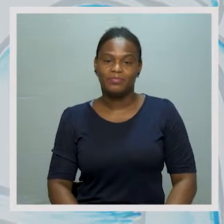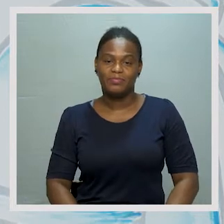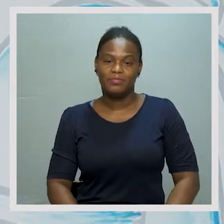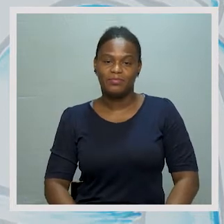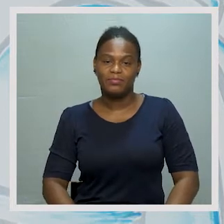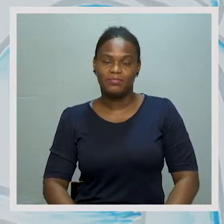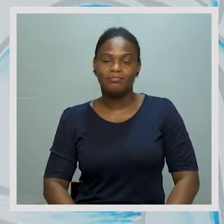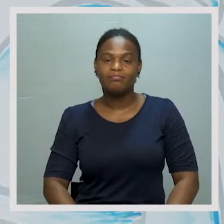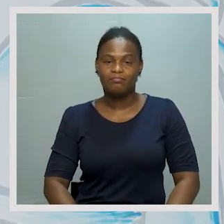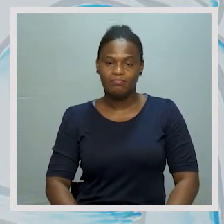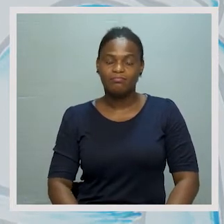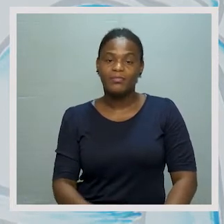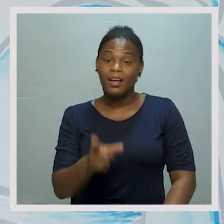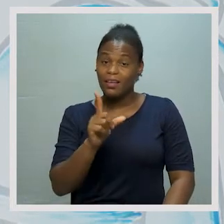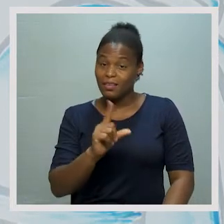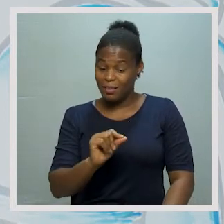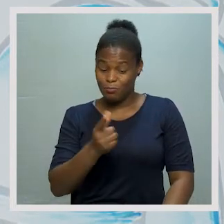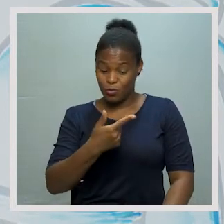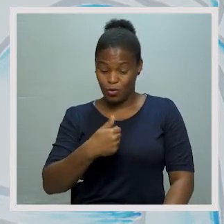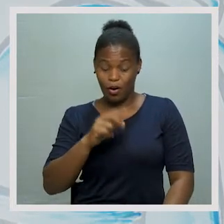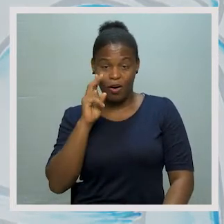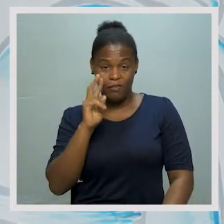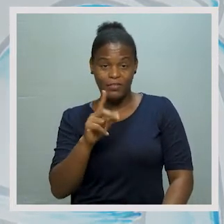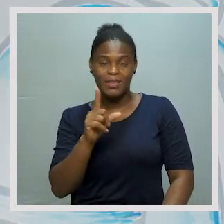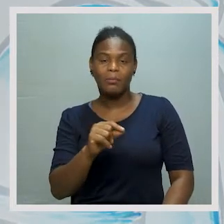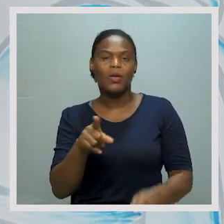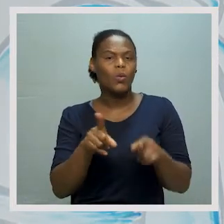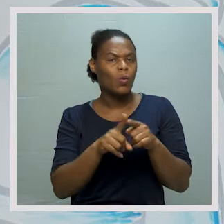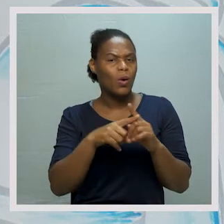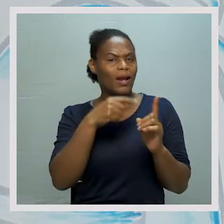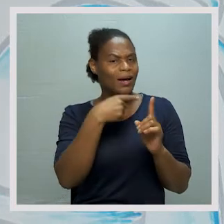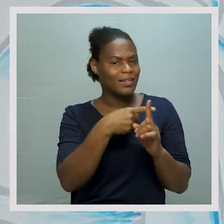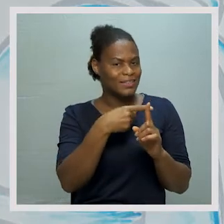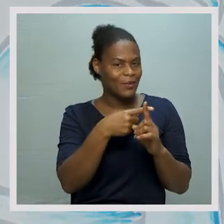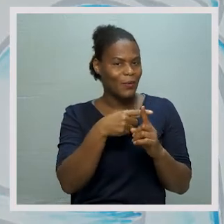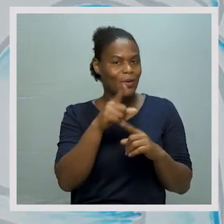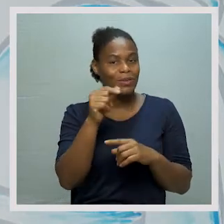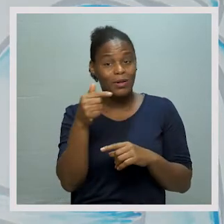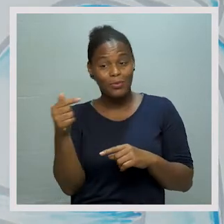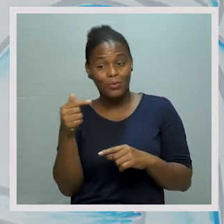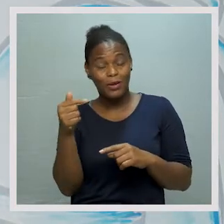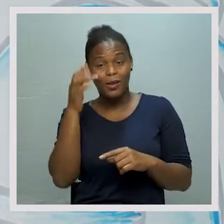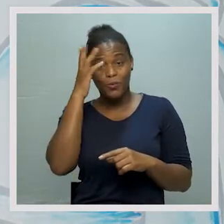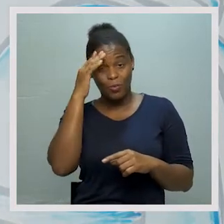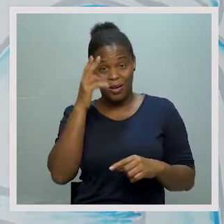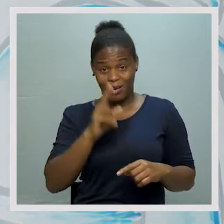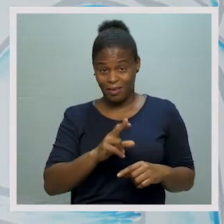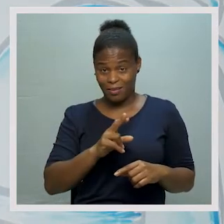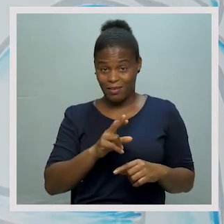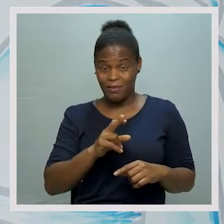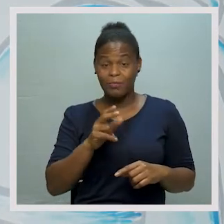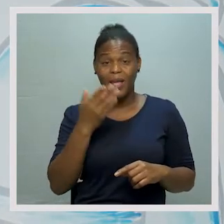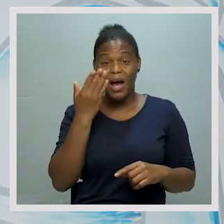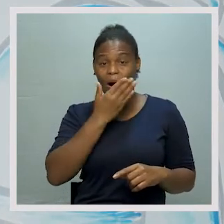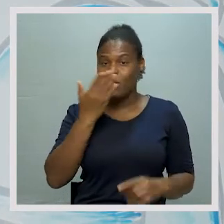Então, também vimos, assim como na adição e na subtração de números racionais,